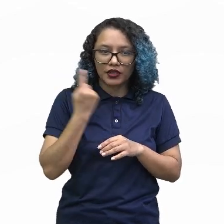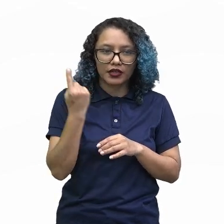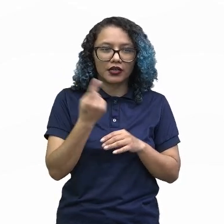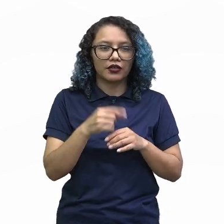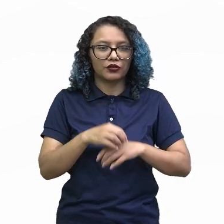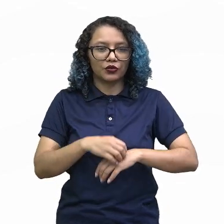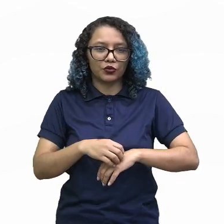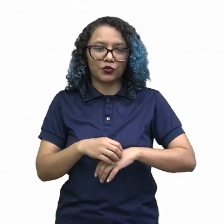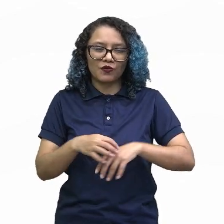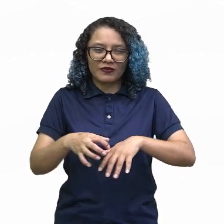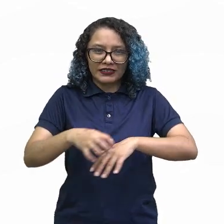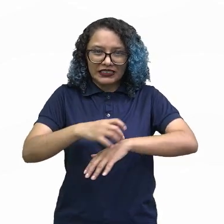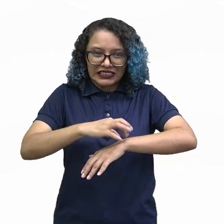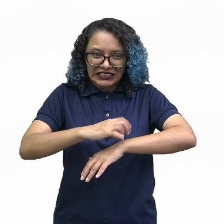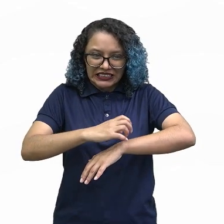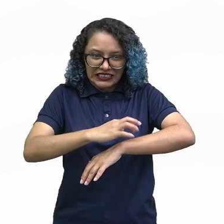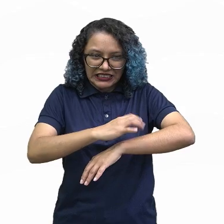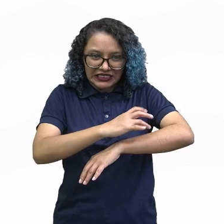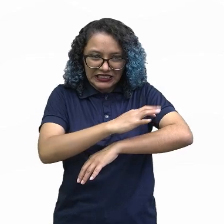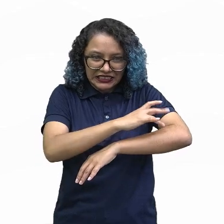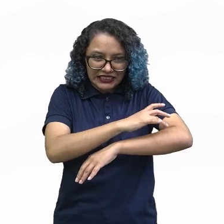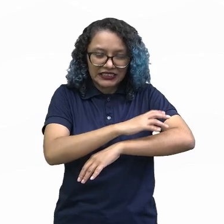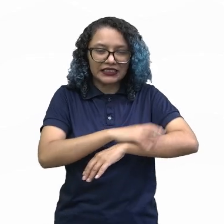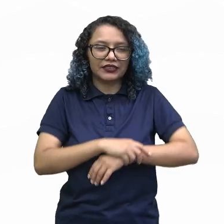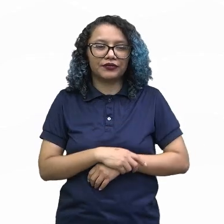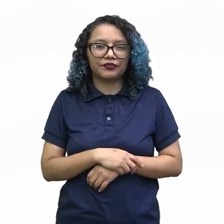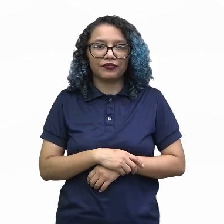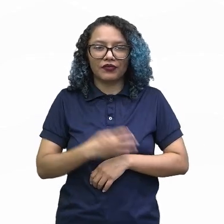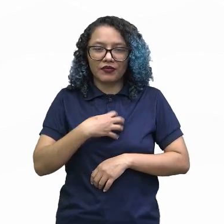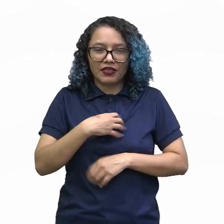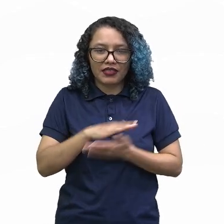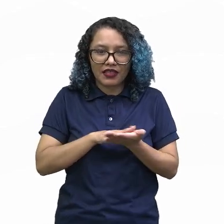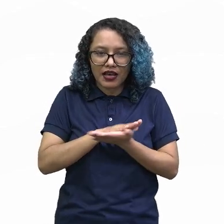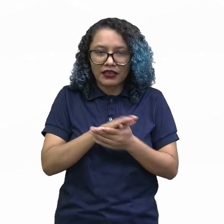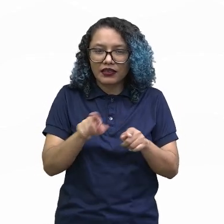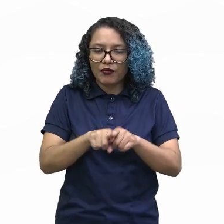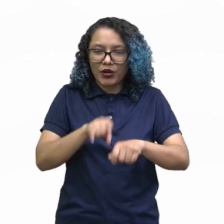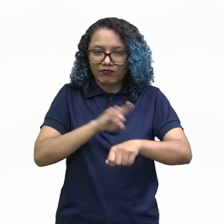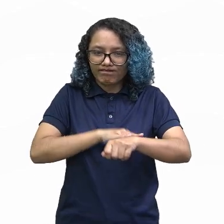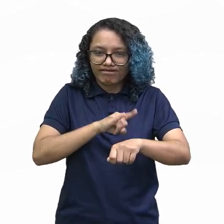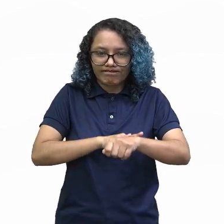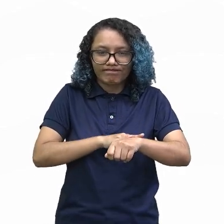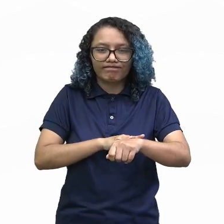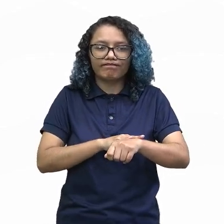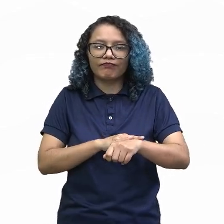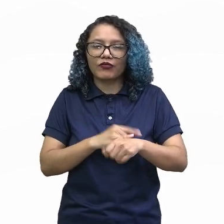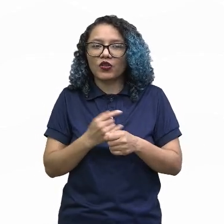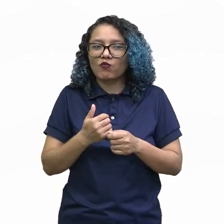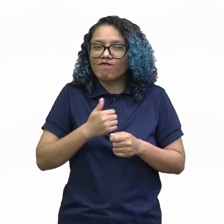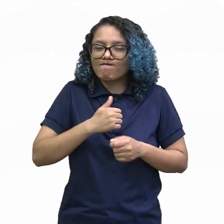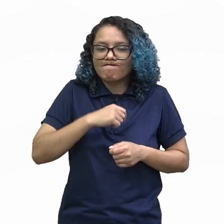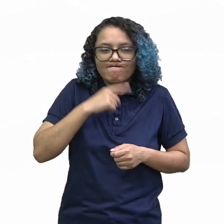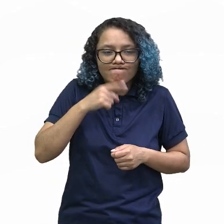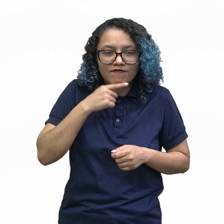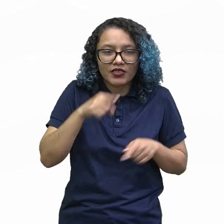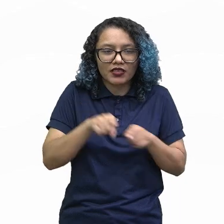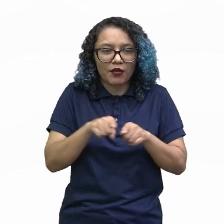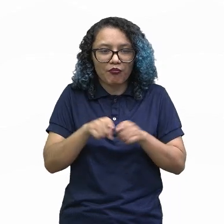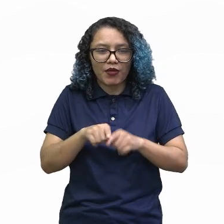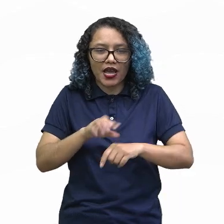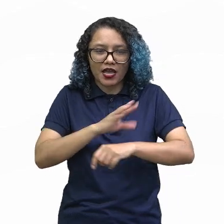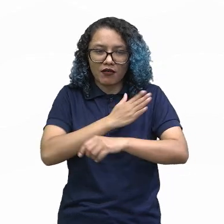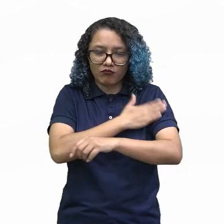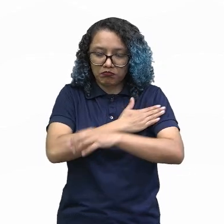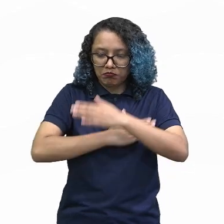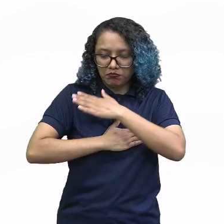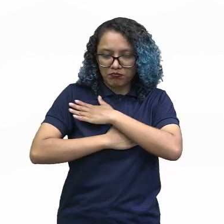e incoordenação, incontinência ou retenção urinária, fraqueza de membros e desequilíbrio